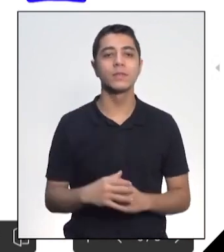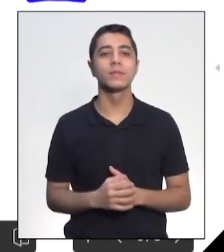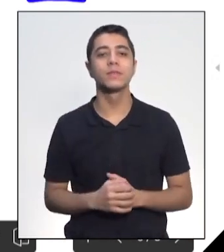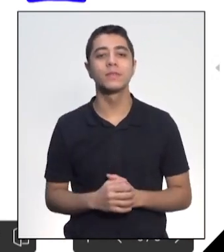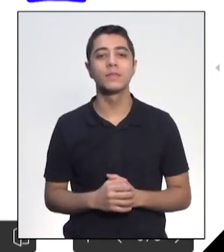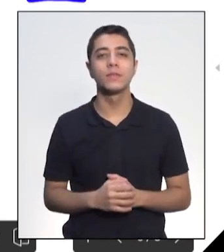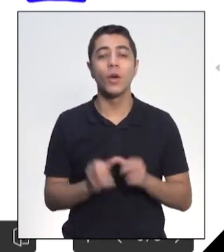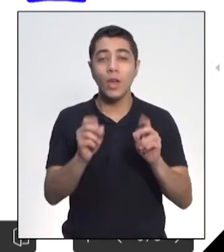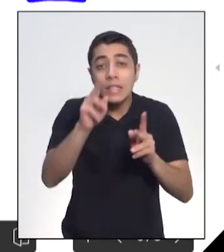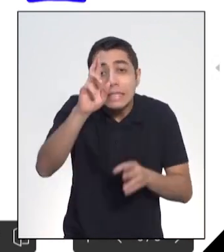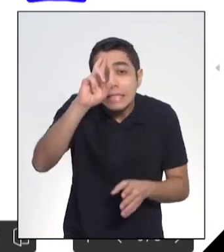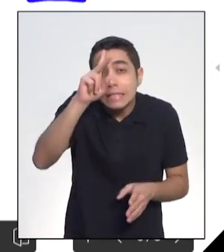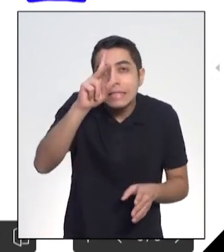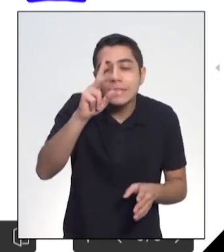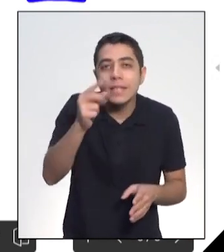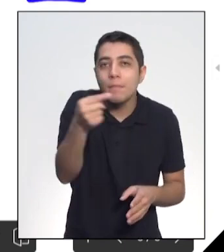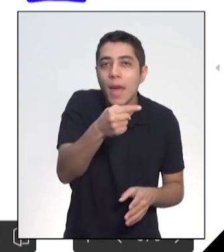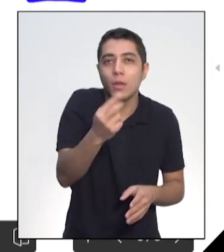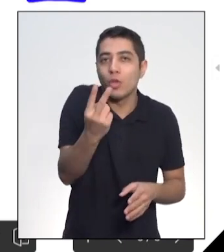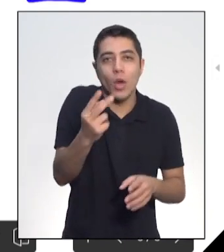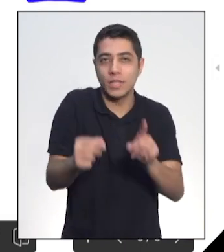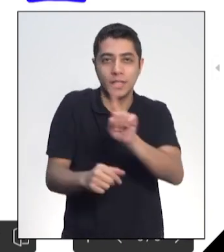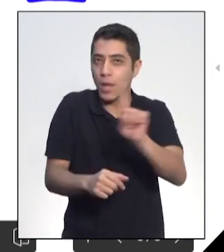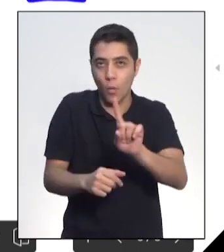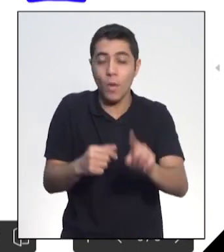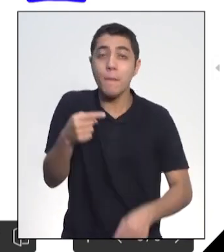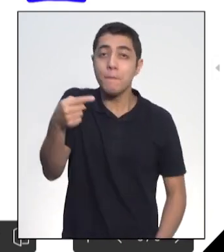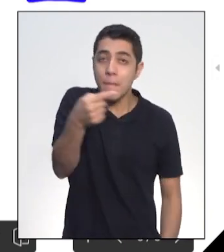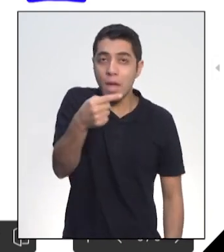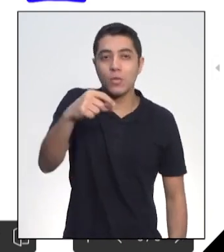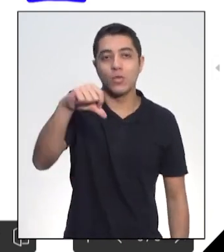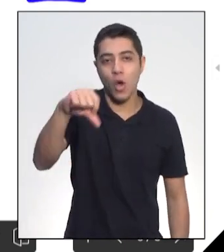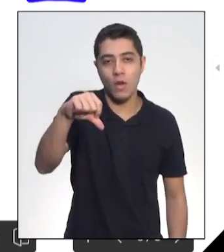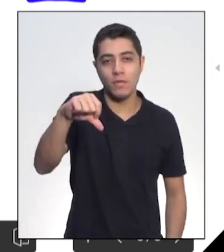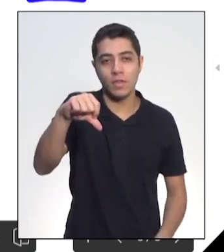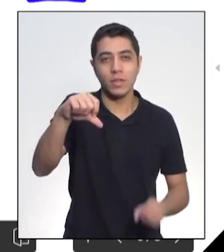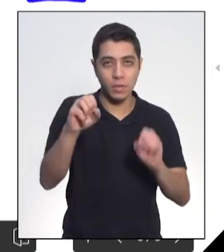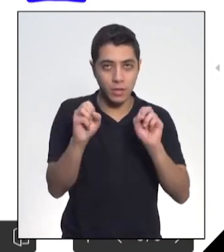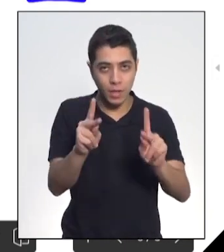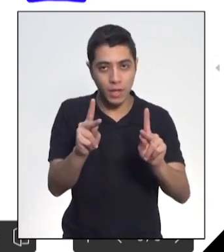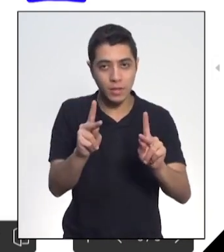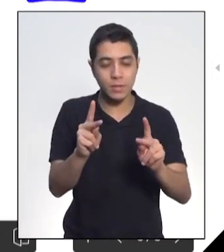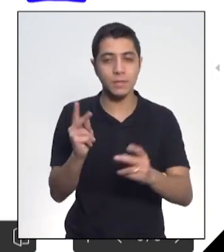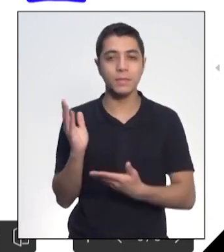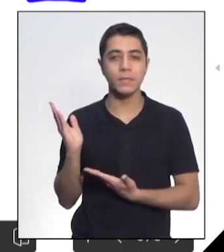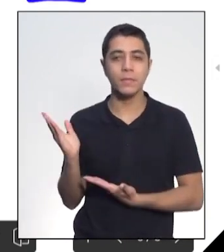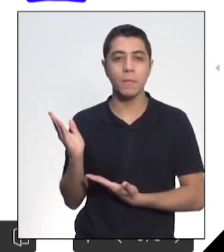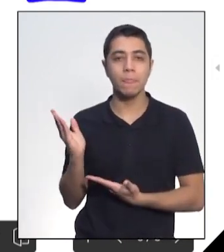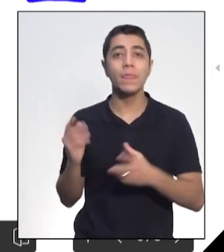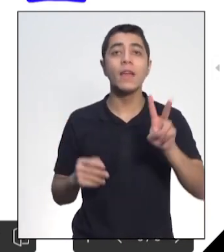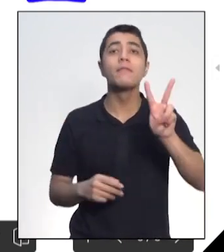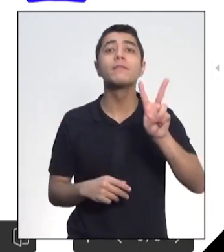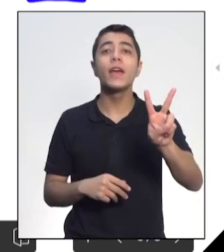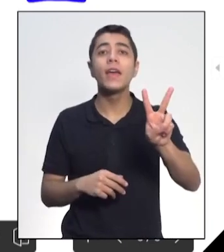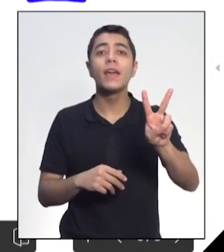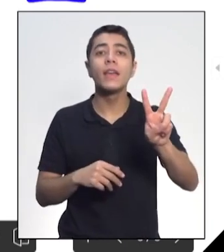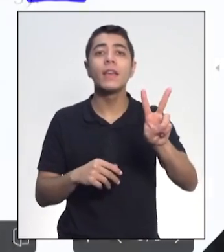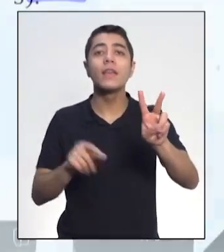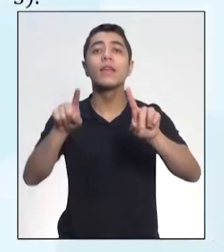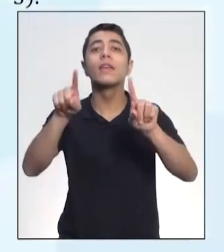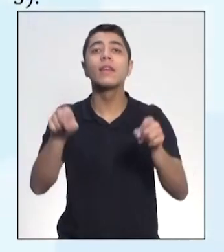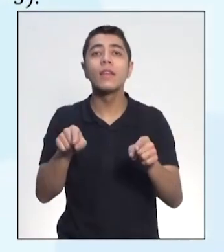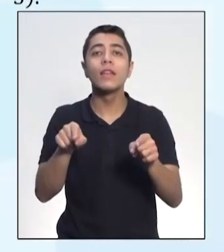me empolguei. Menos 2 e 9. Então, eu quero agora voltar para o slide do exemplo 1, por